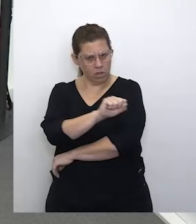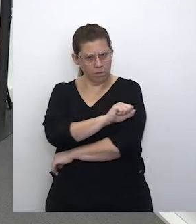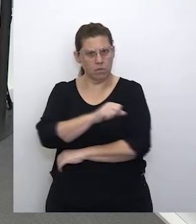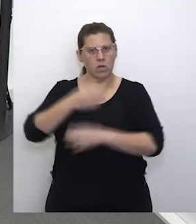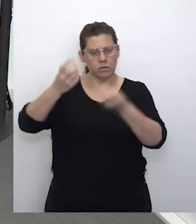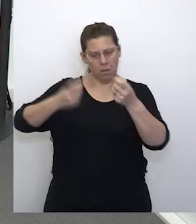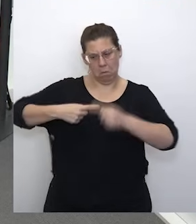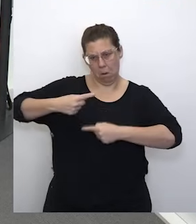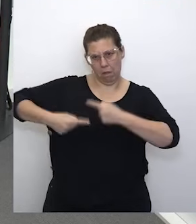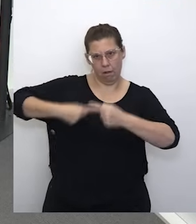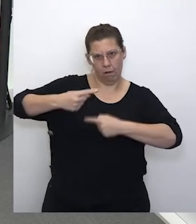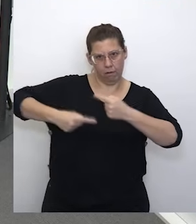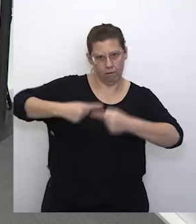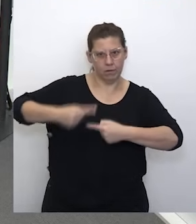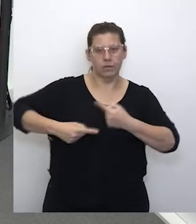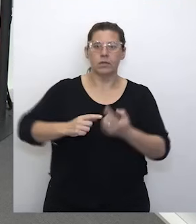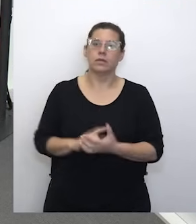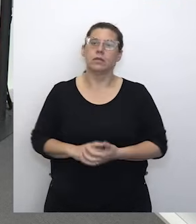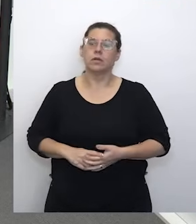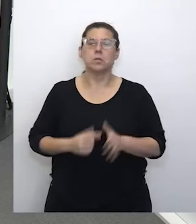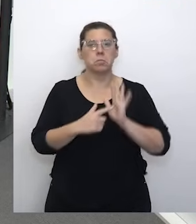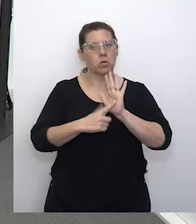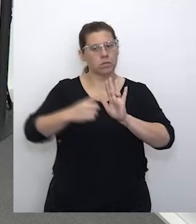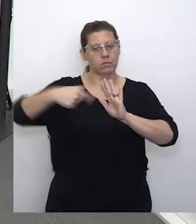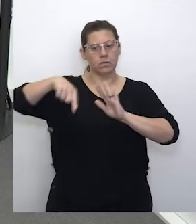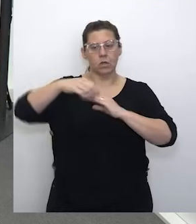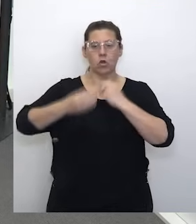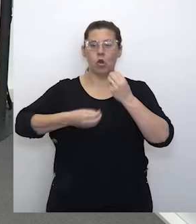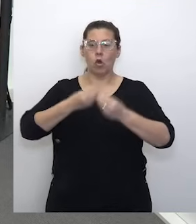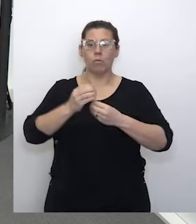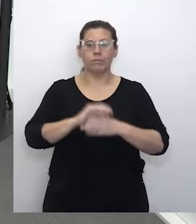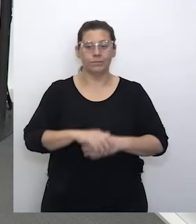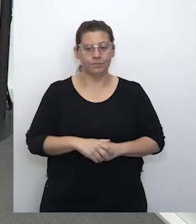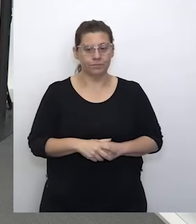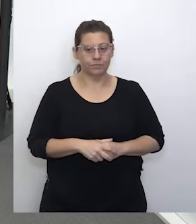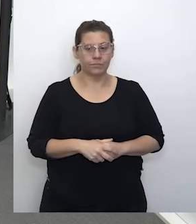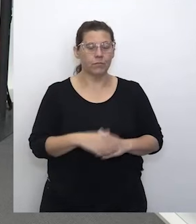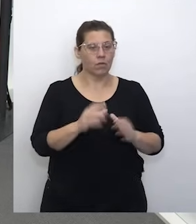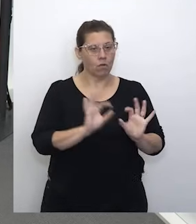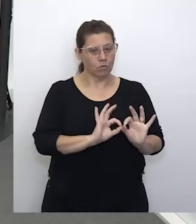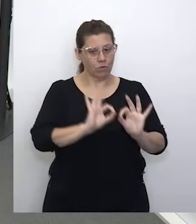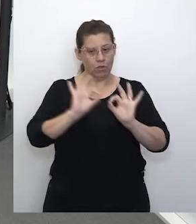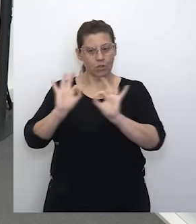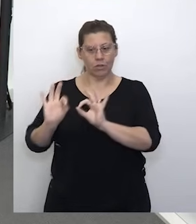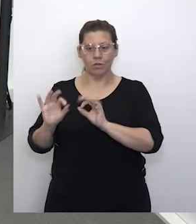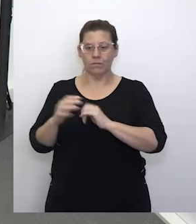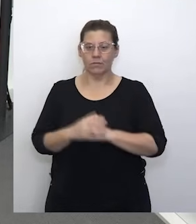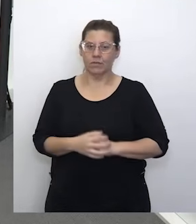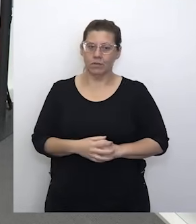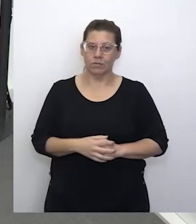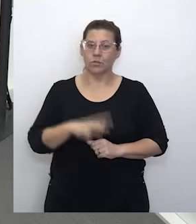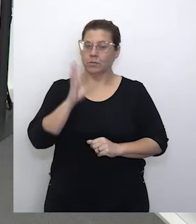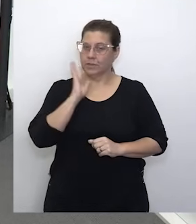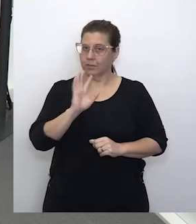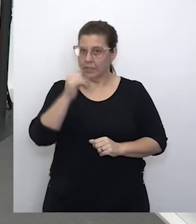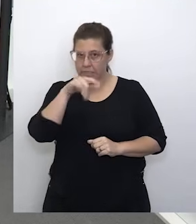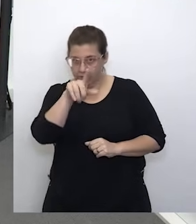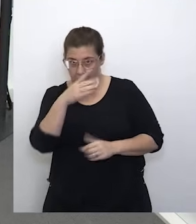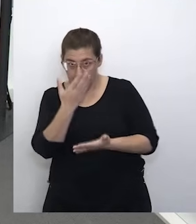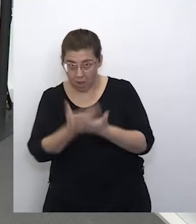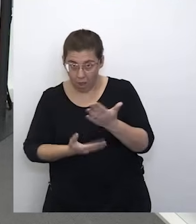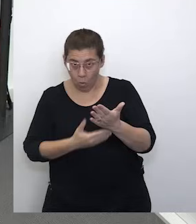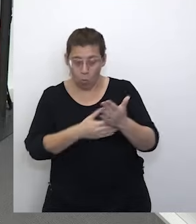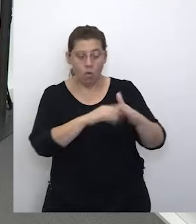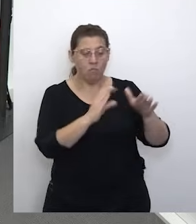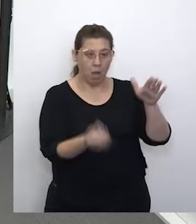sistema reprodutivo, né, do bimestre passado, eu acabei trazendo para ver como é que estava o desenvolvimento. A gente foi fazendo um acompanhamento, né? Ficou bem legal. Se você perdeu, não